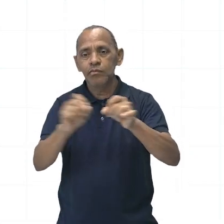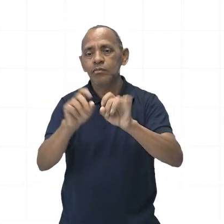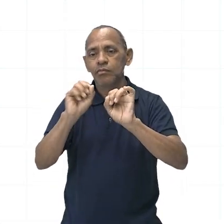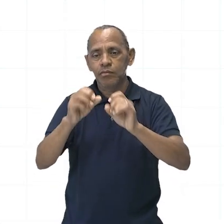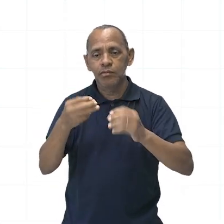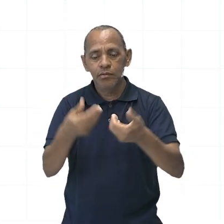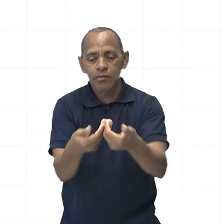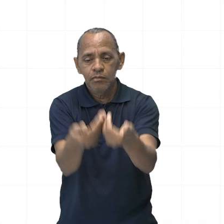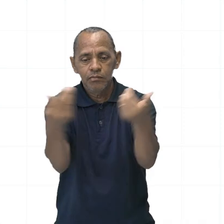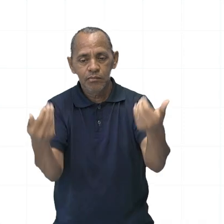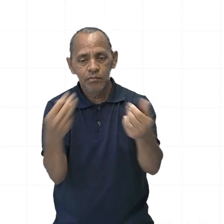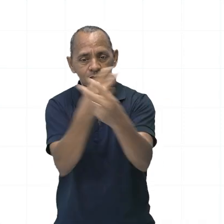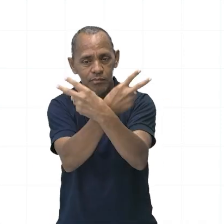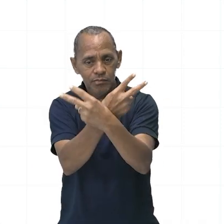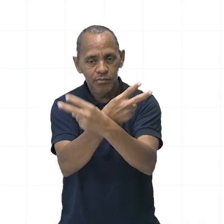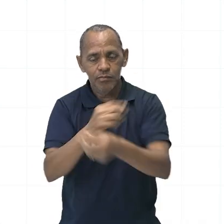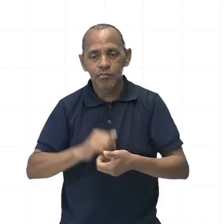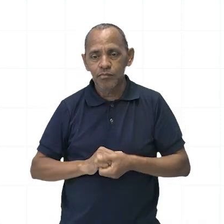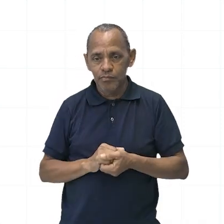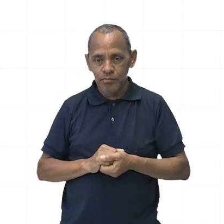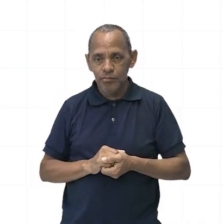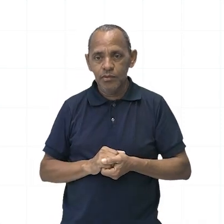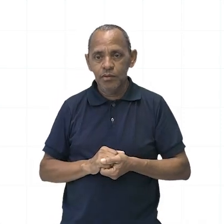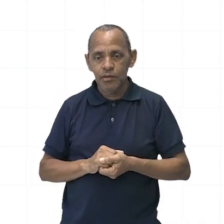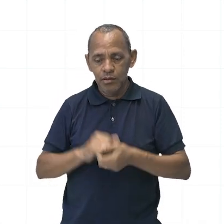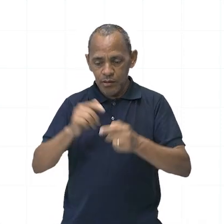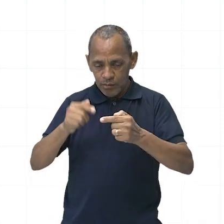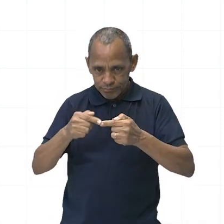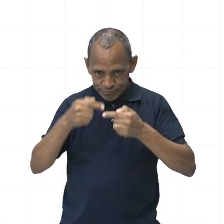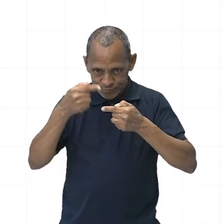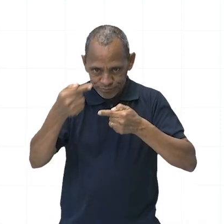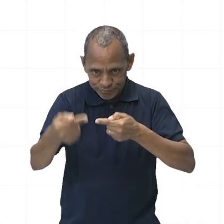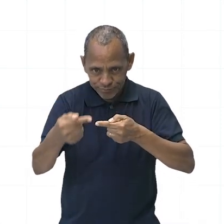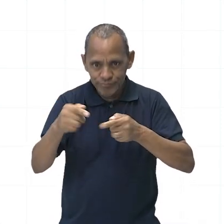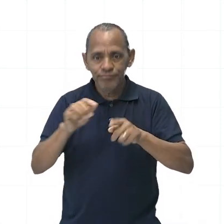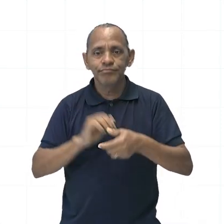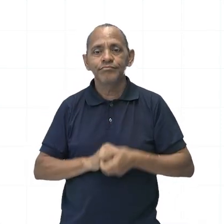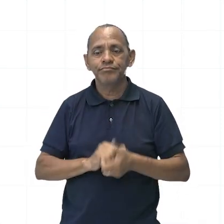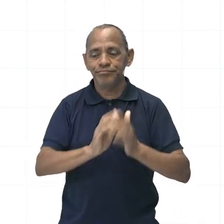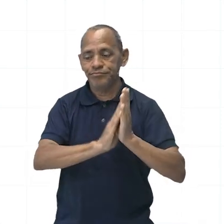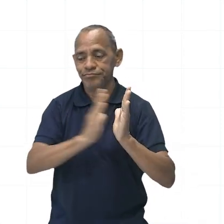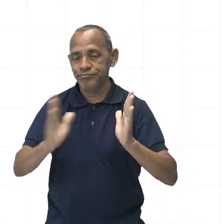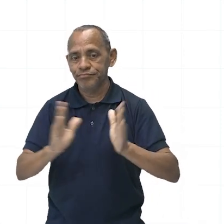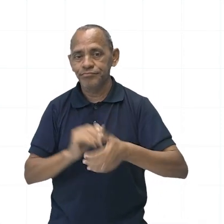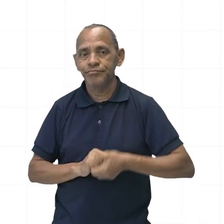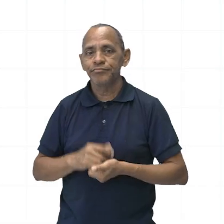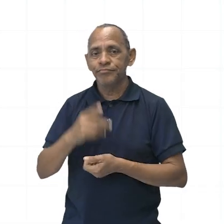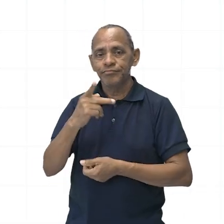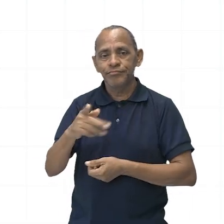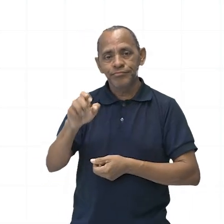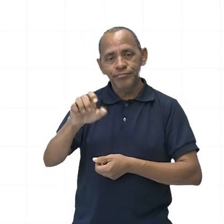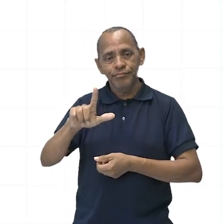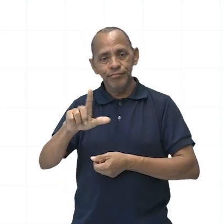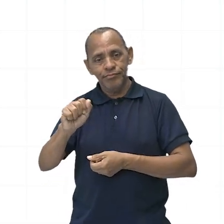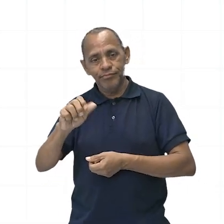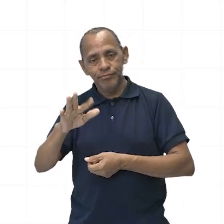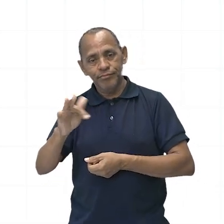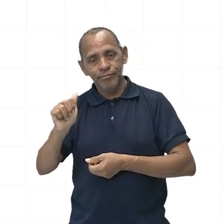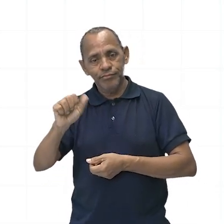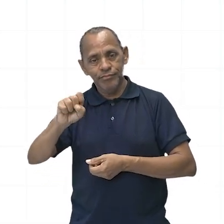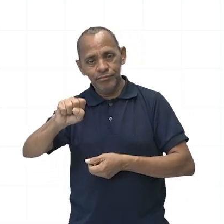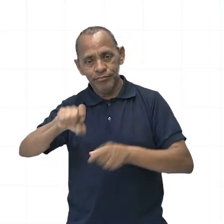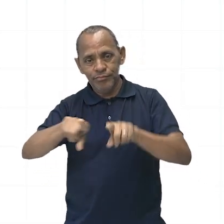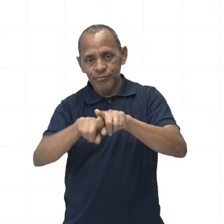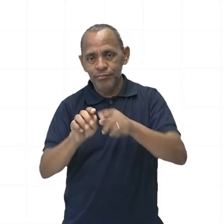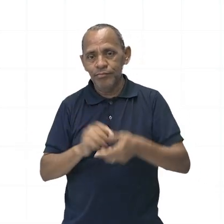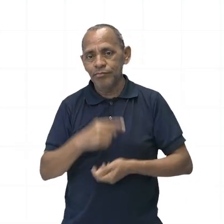desses cromossomos homólogos. Então, nós avançamos para a nossa próxima fase, que é a telófase 1. Bem, aqui ocorre o que